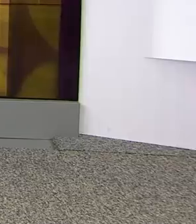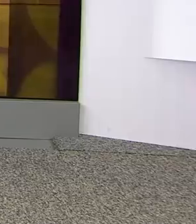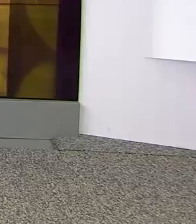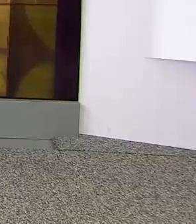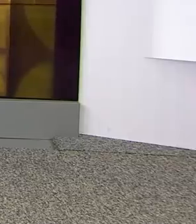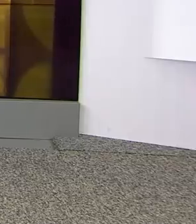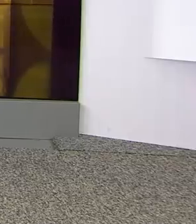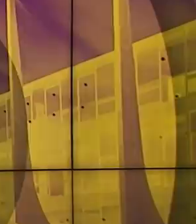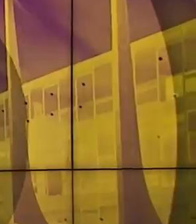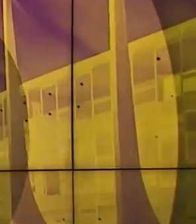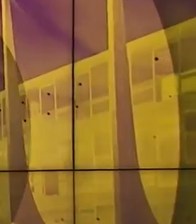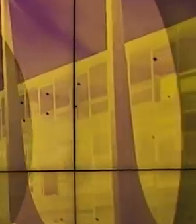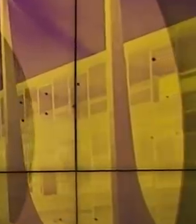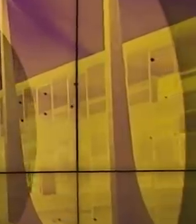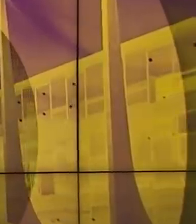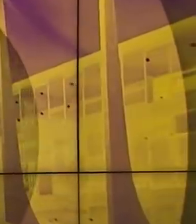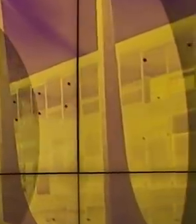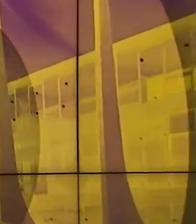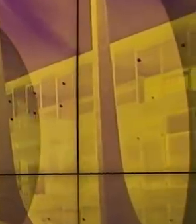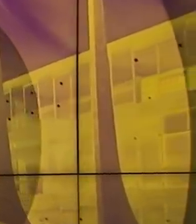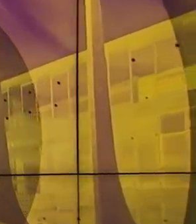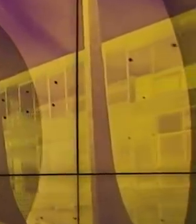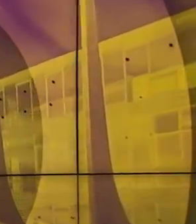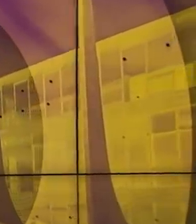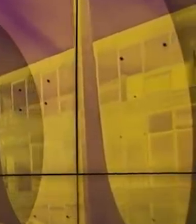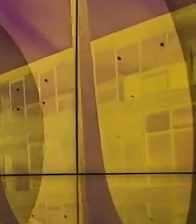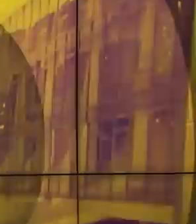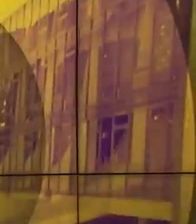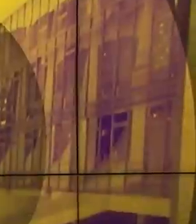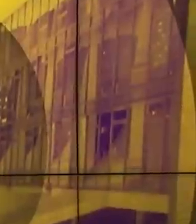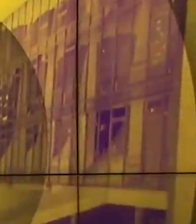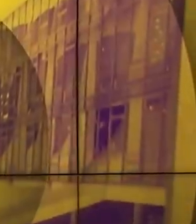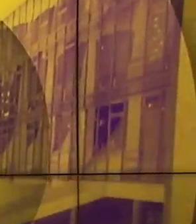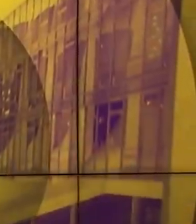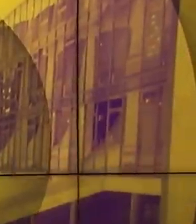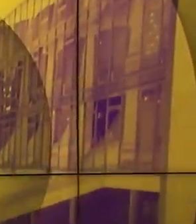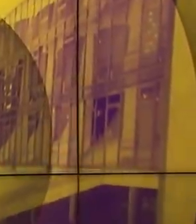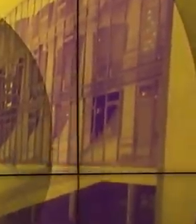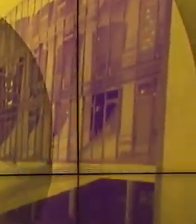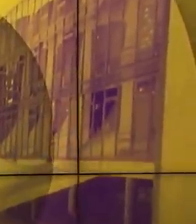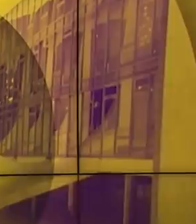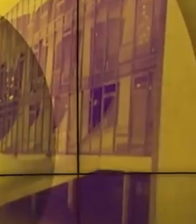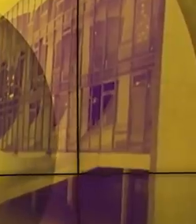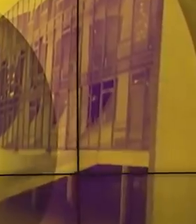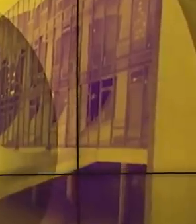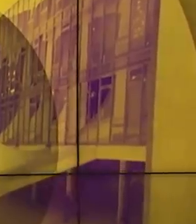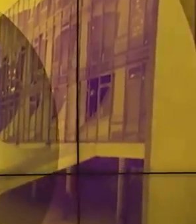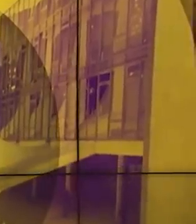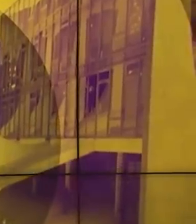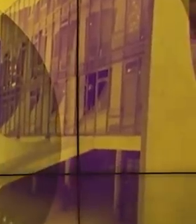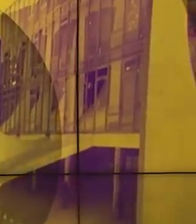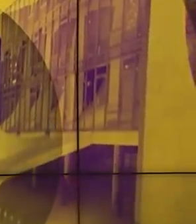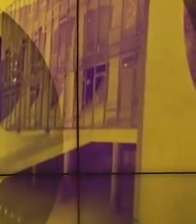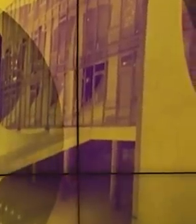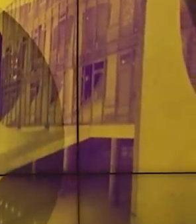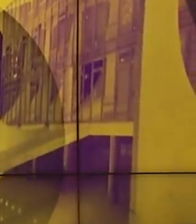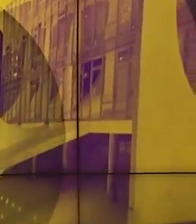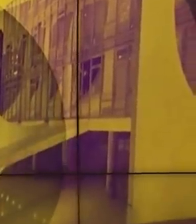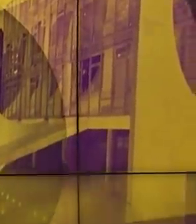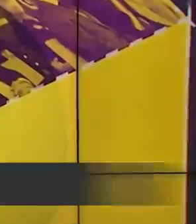tecnologia e educação. Nós ficamos por aqui. Mais informações sobre esse assunto você acompanha ao longo de nossa programação